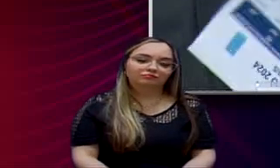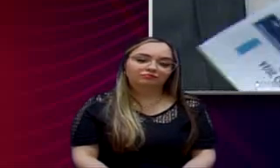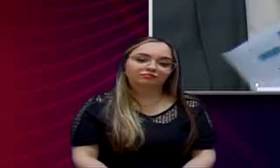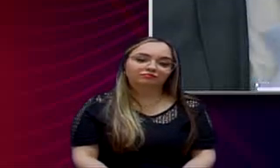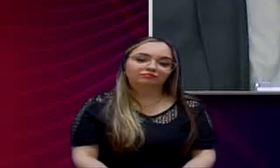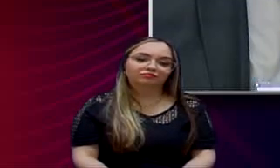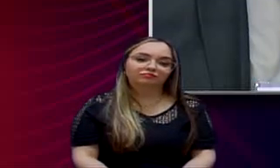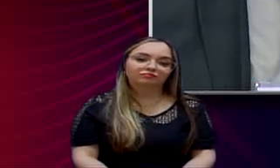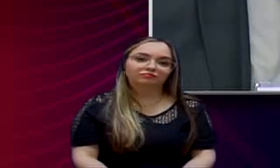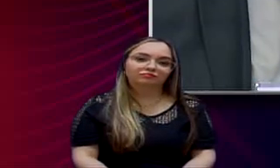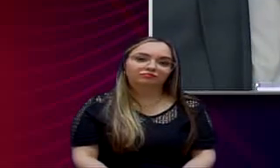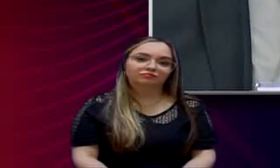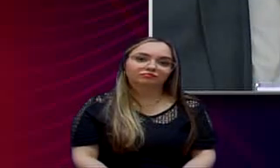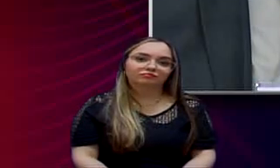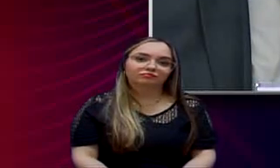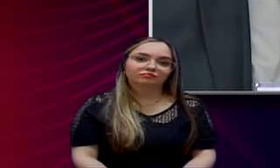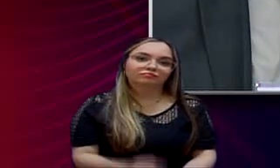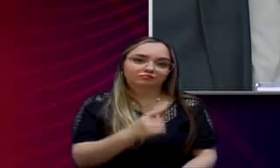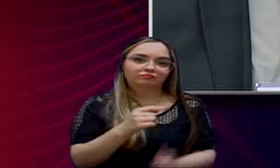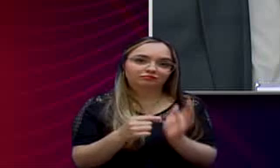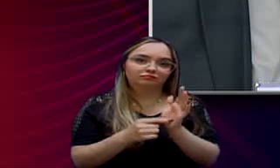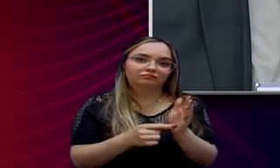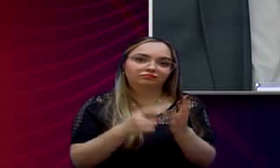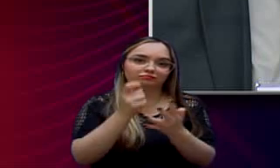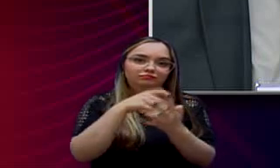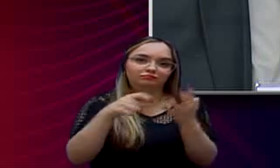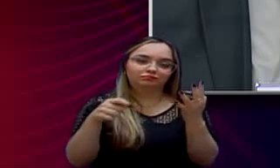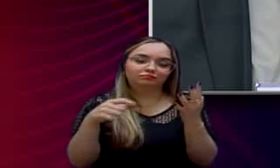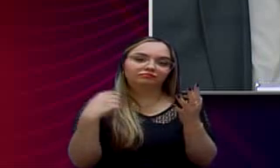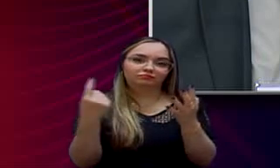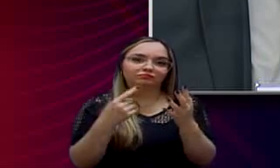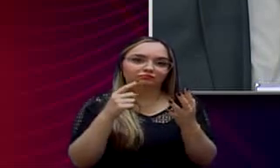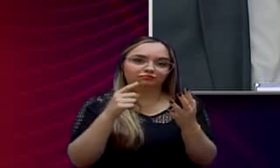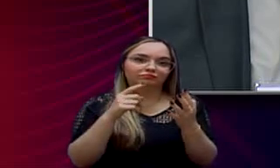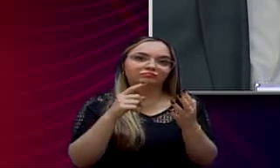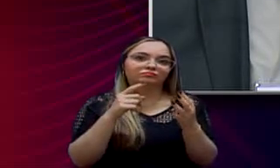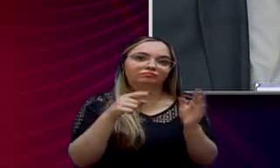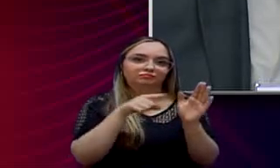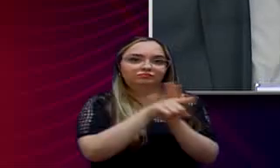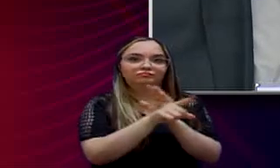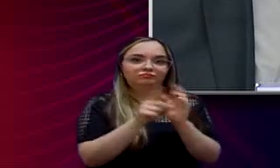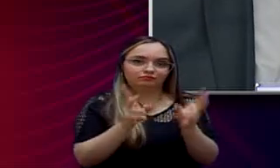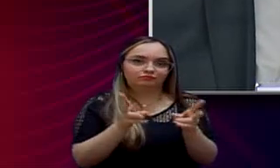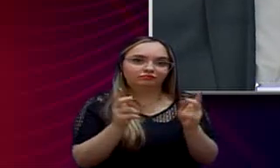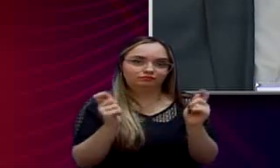então quando a senhora apresentar o quadro de mestre a gente vai poder fazer essa pergunta né